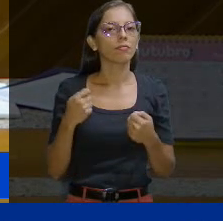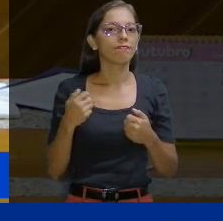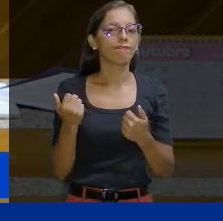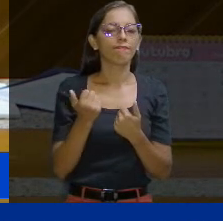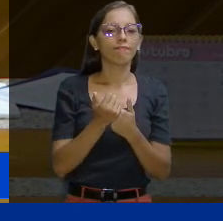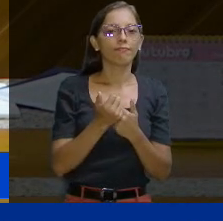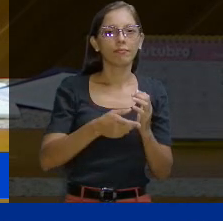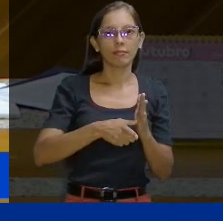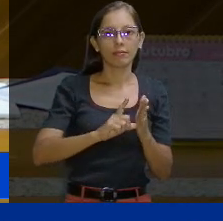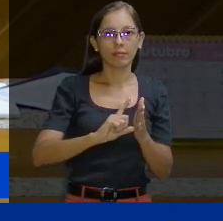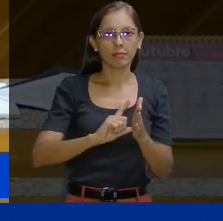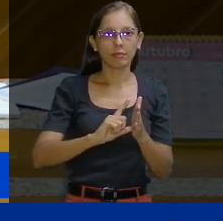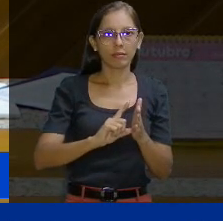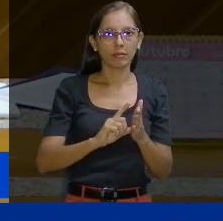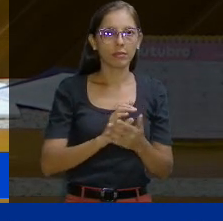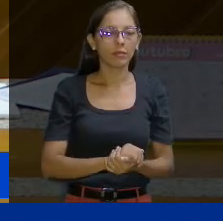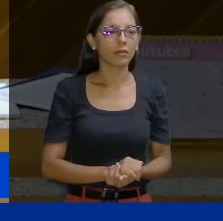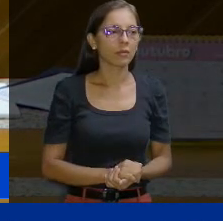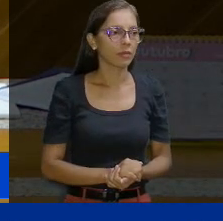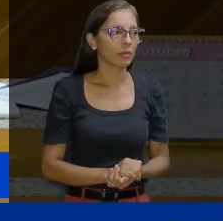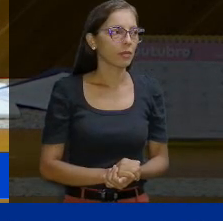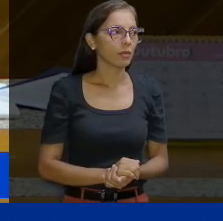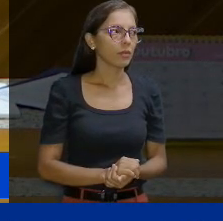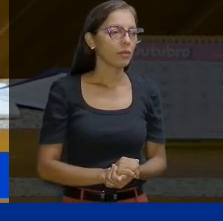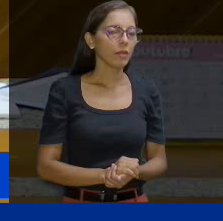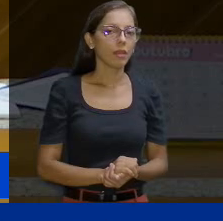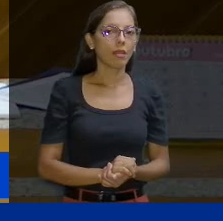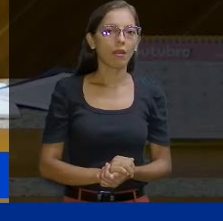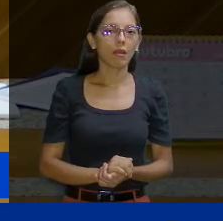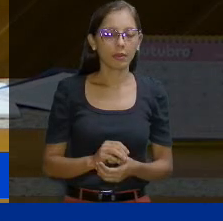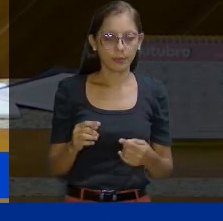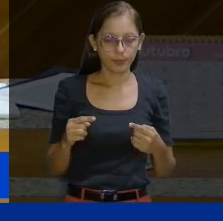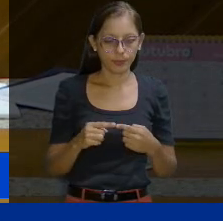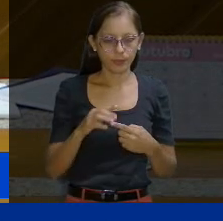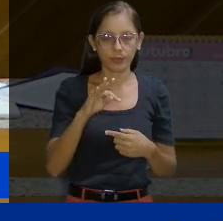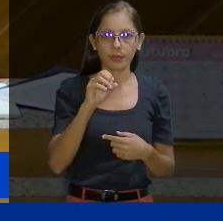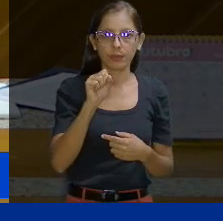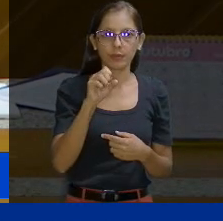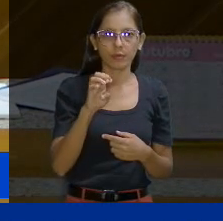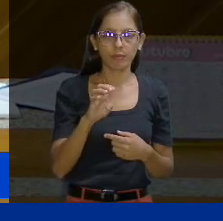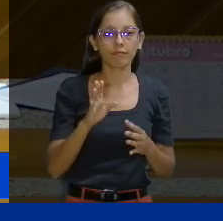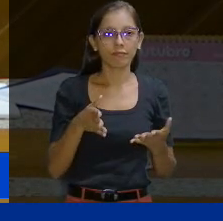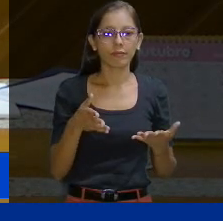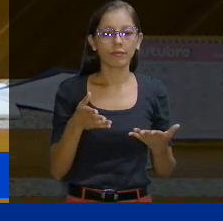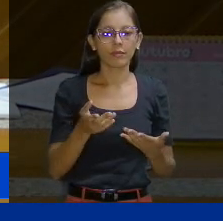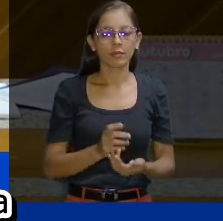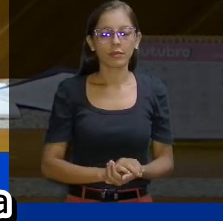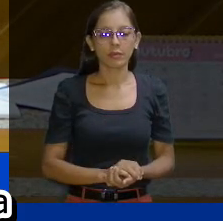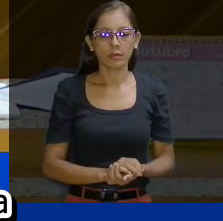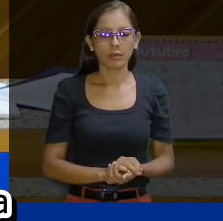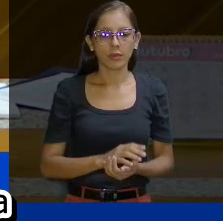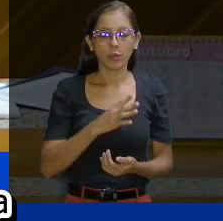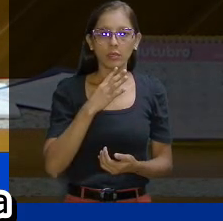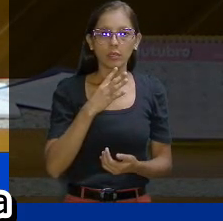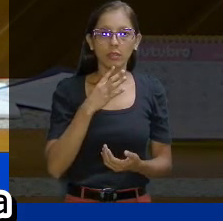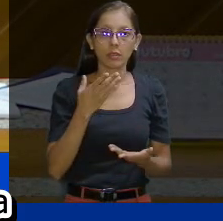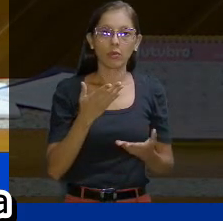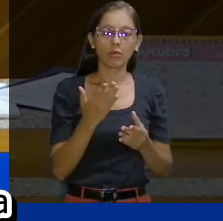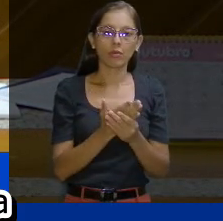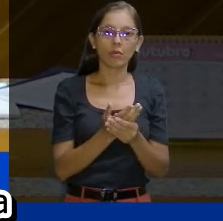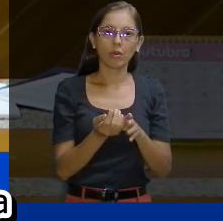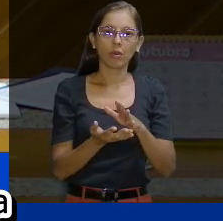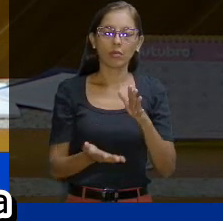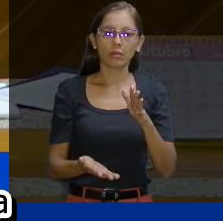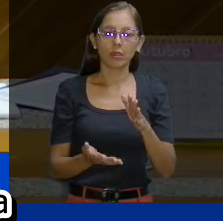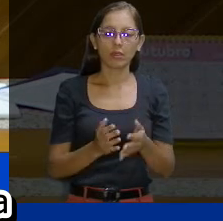consolidado na jurisprudência do TSE, fato que foi adequadamente enfrentado no acórdão. Os embargantes sustentam ainda